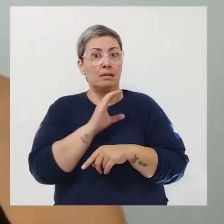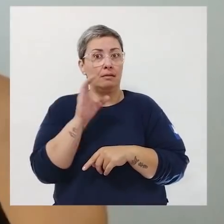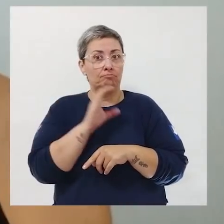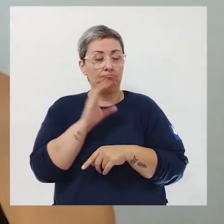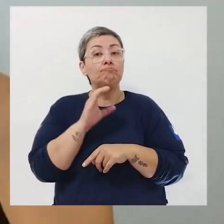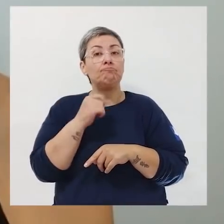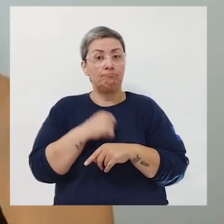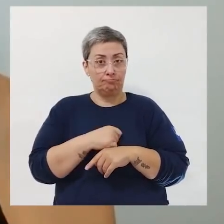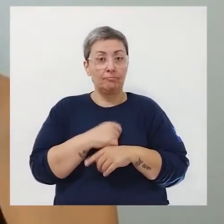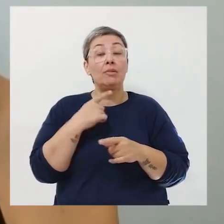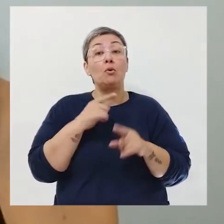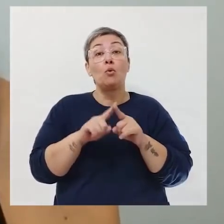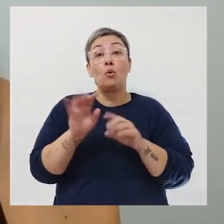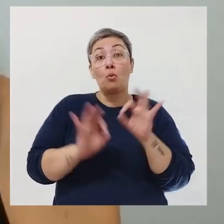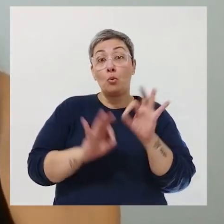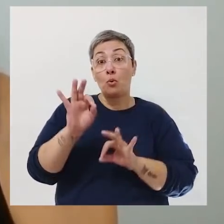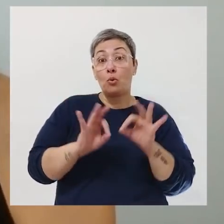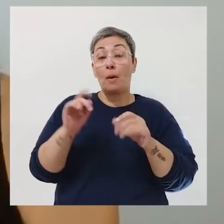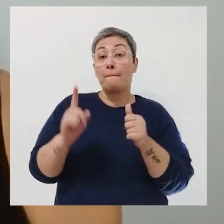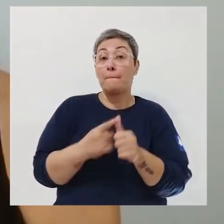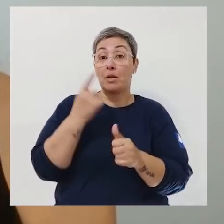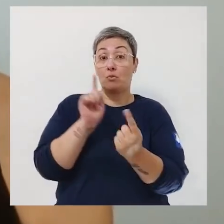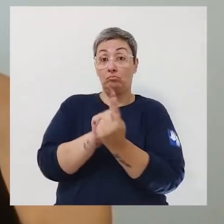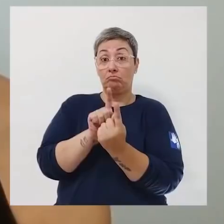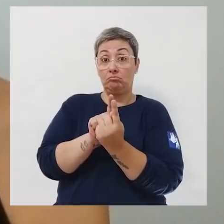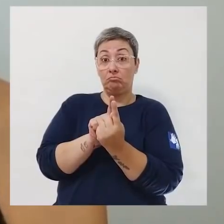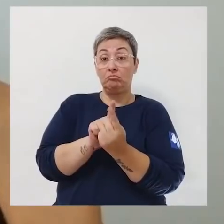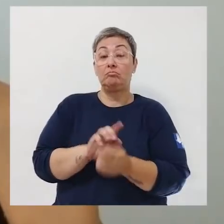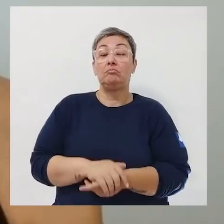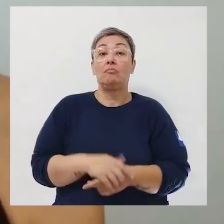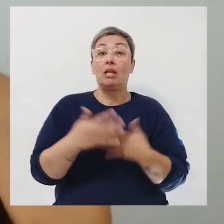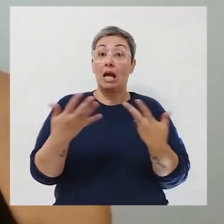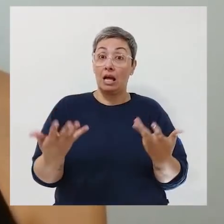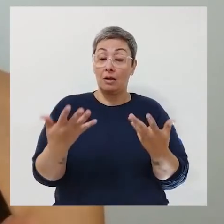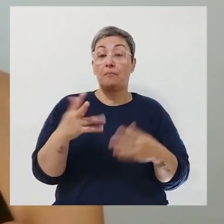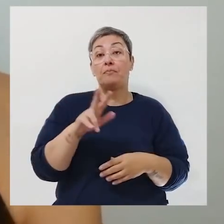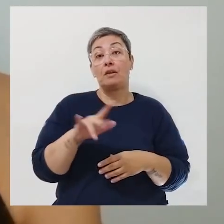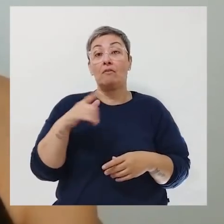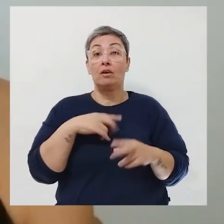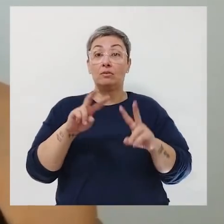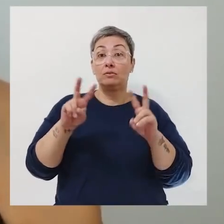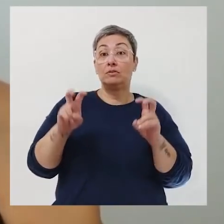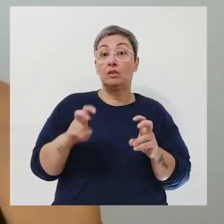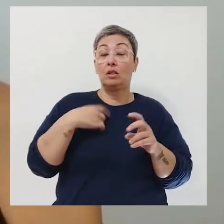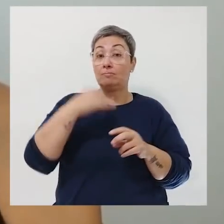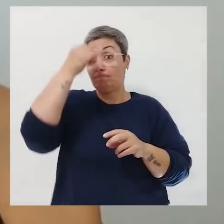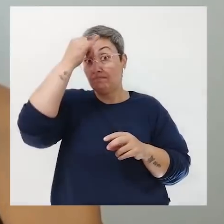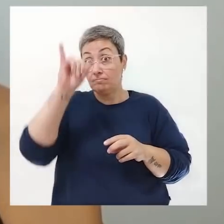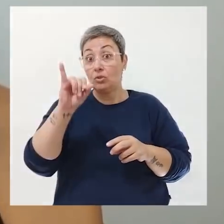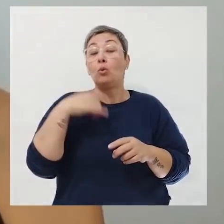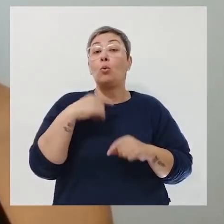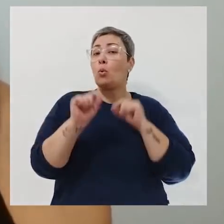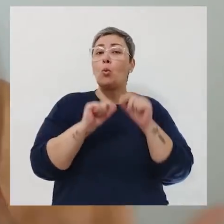básica de saúde, a UBS, para realizar o primeiro atendimento. Bom, agora nós vamos falar sobre a